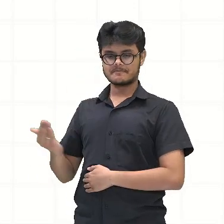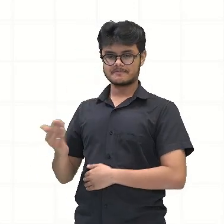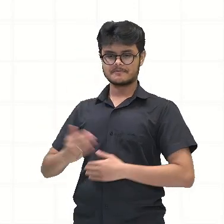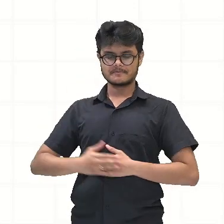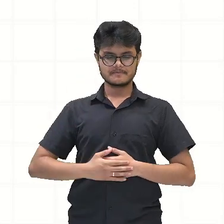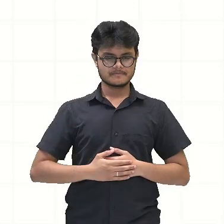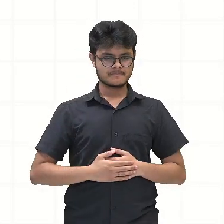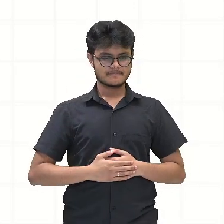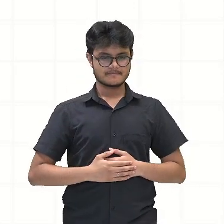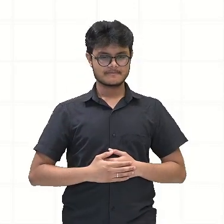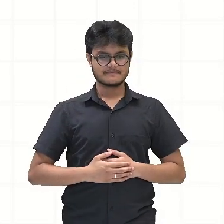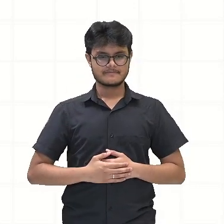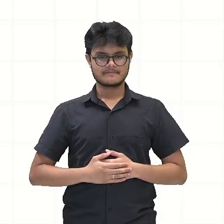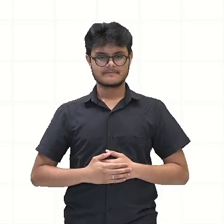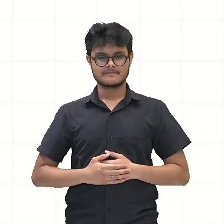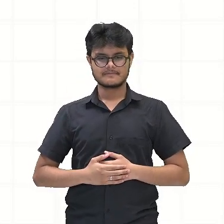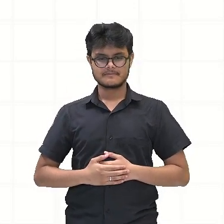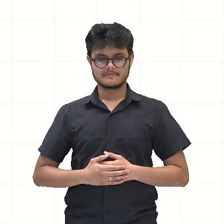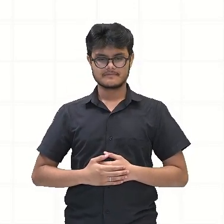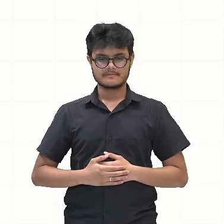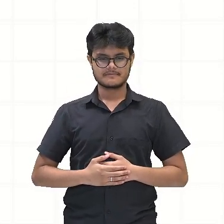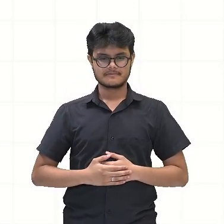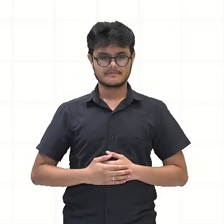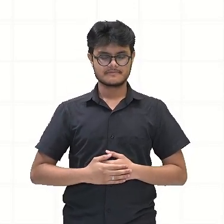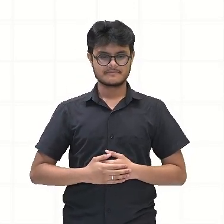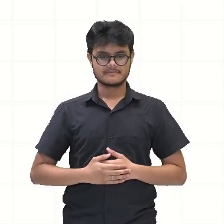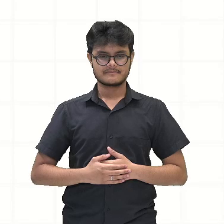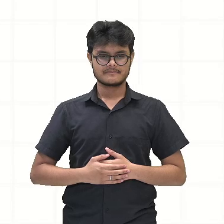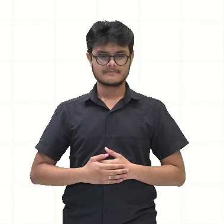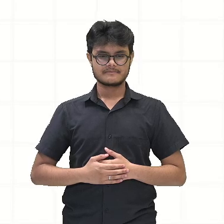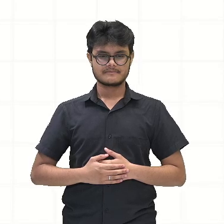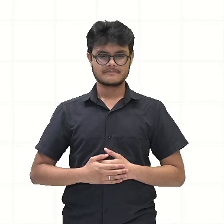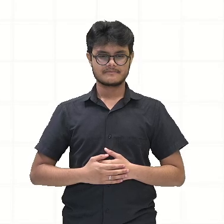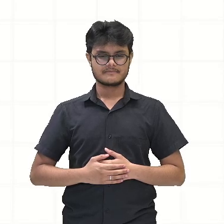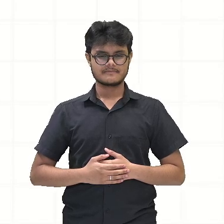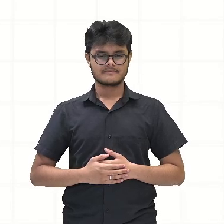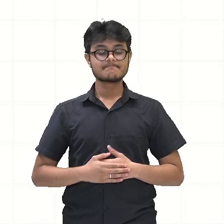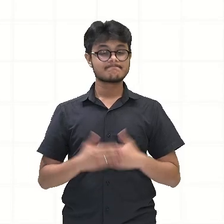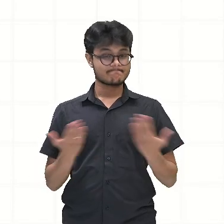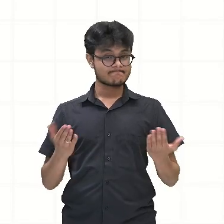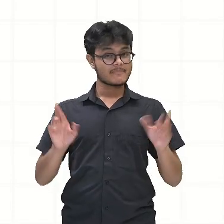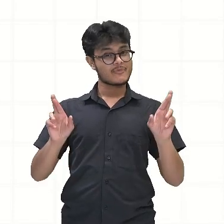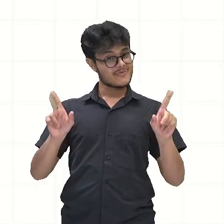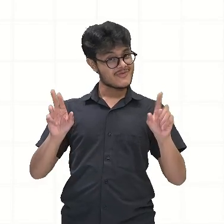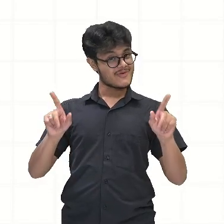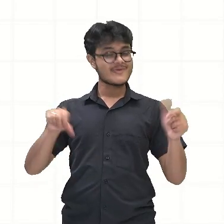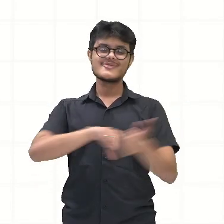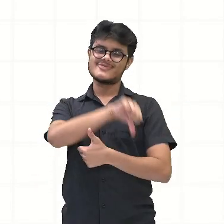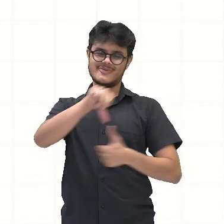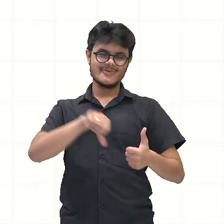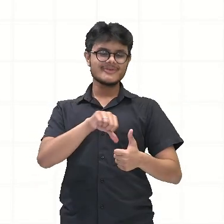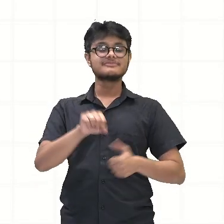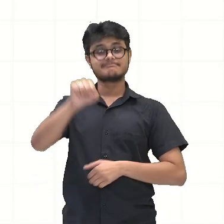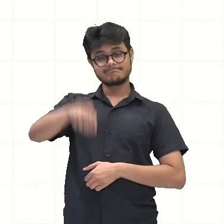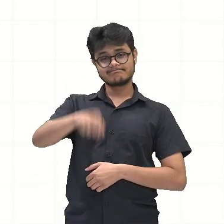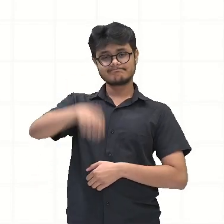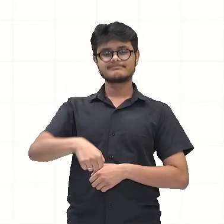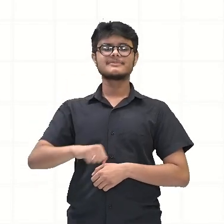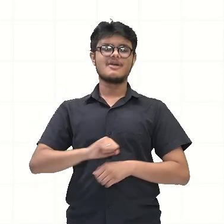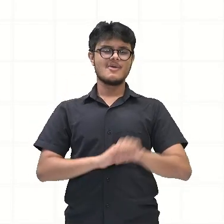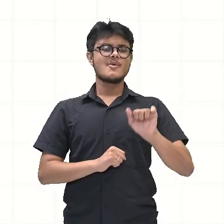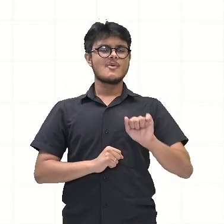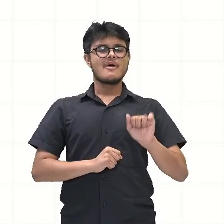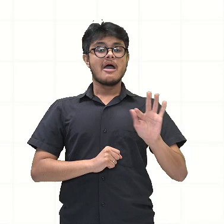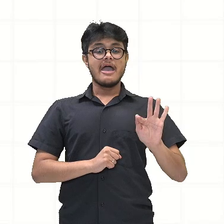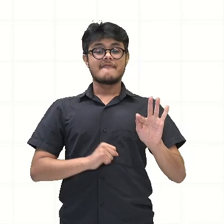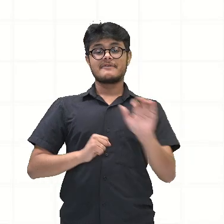mais 0 vezes x menos 9. Essa aqui é uma forma também de escrever